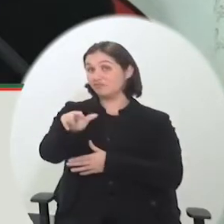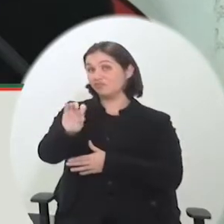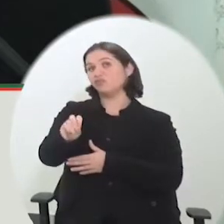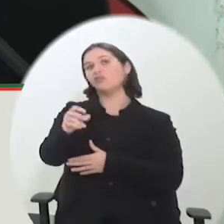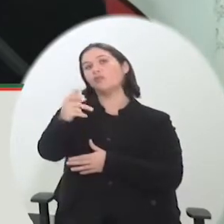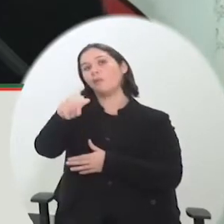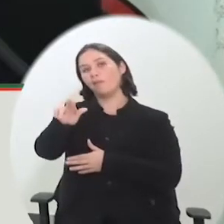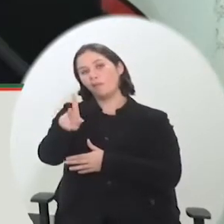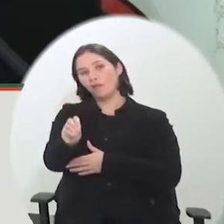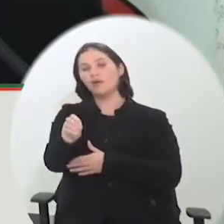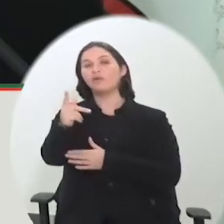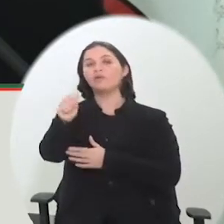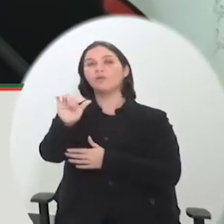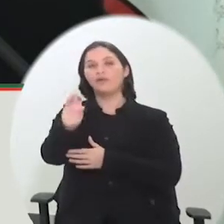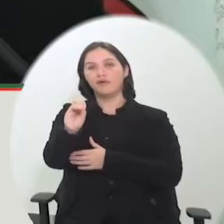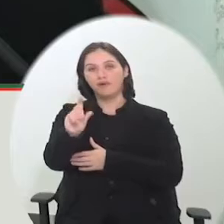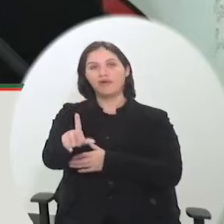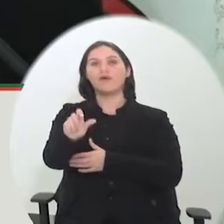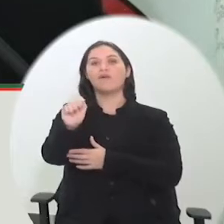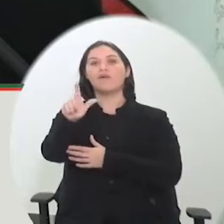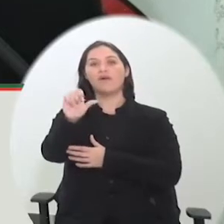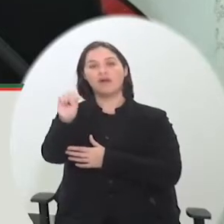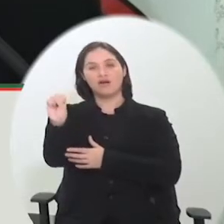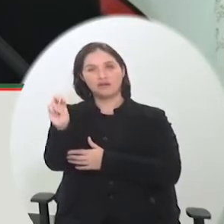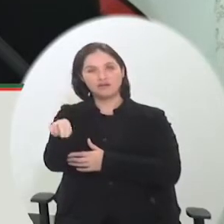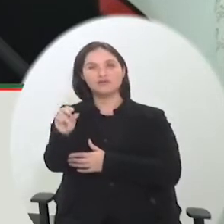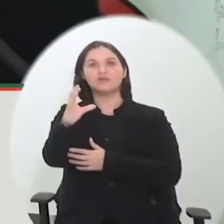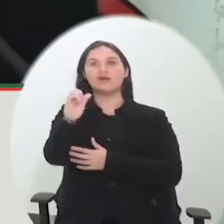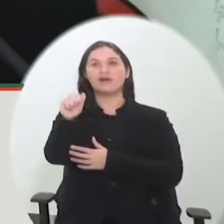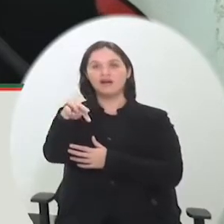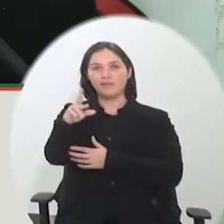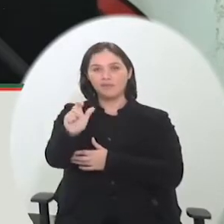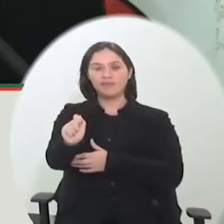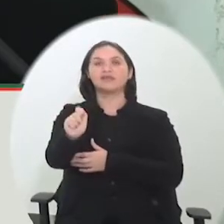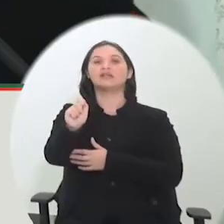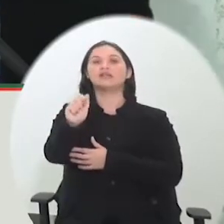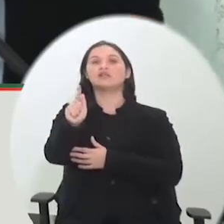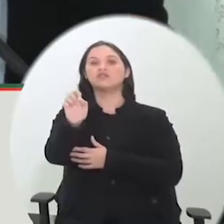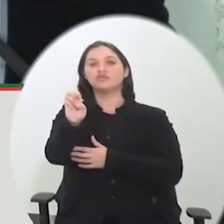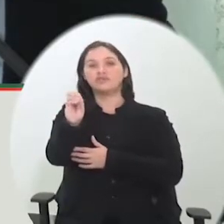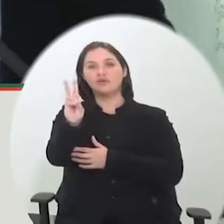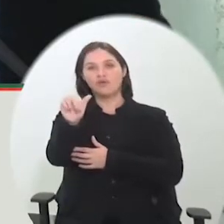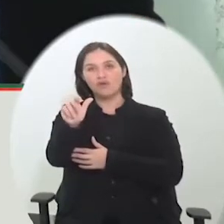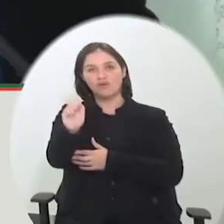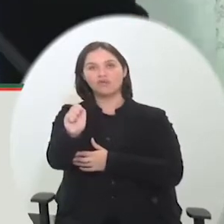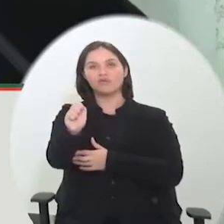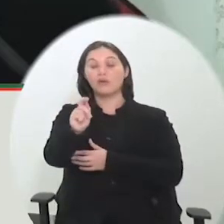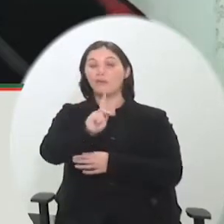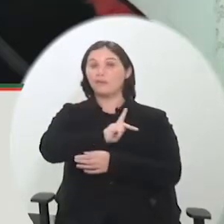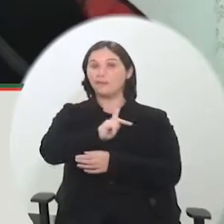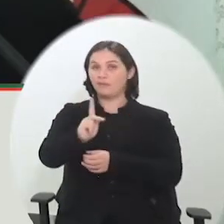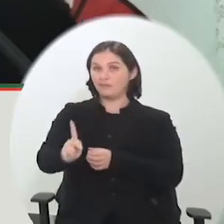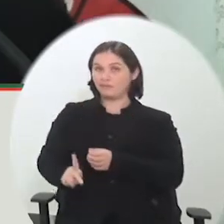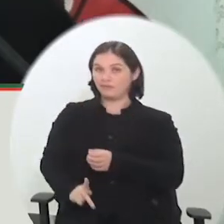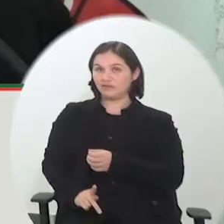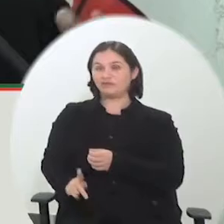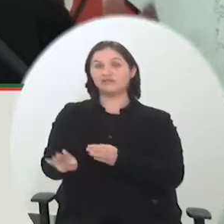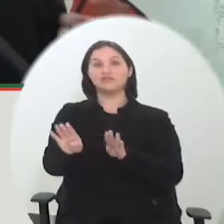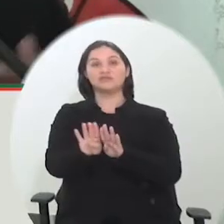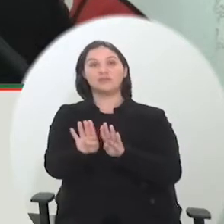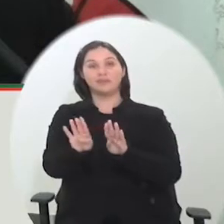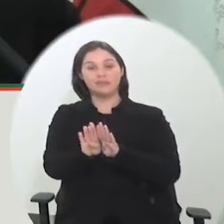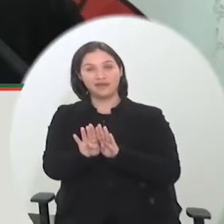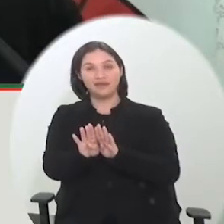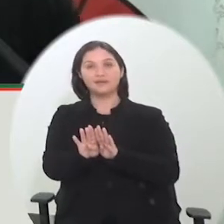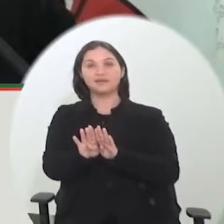Ferrarese, vereador Paiol, vereador Alisson, vereadora Camila, vereadora Giovana, o nosso presidente, que eu acabei já de citar, que